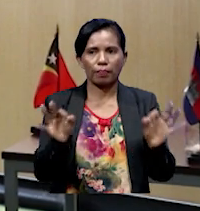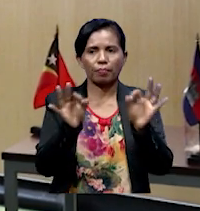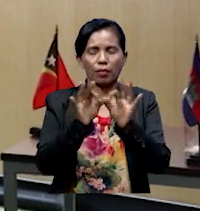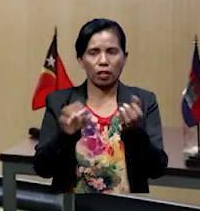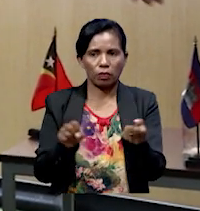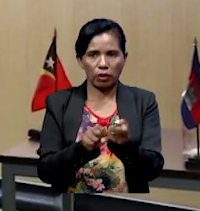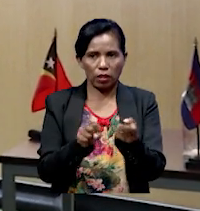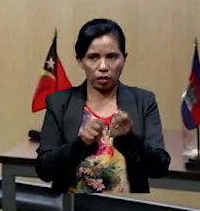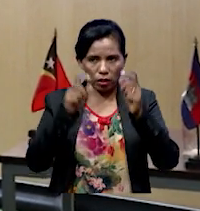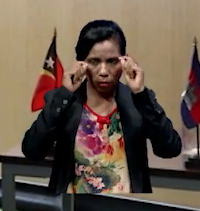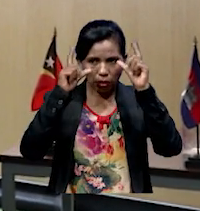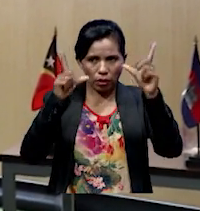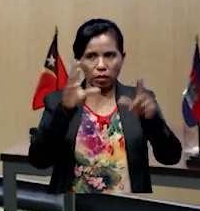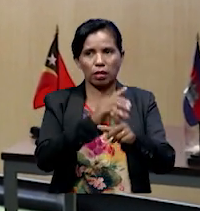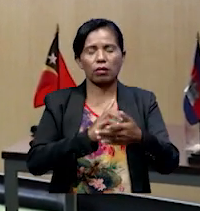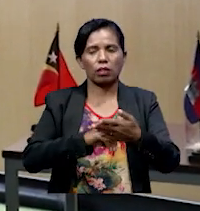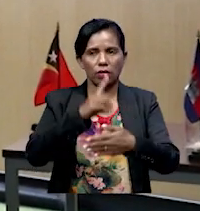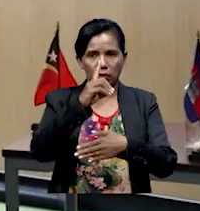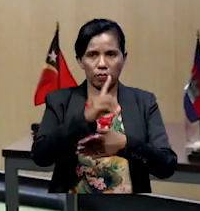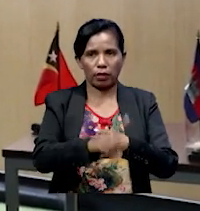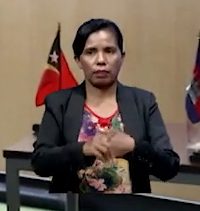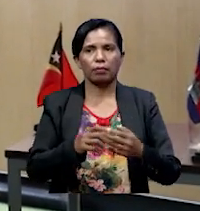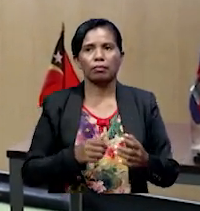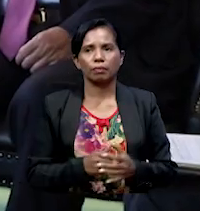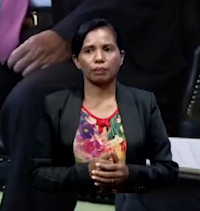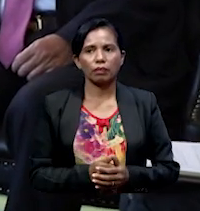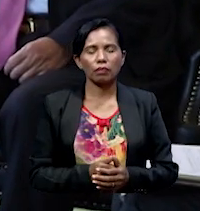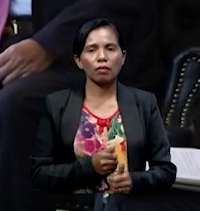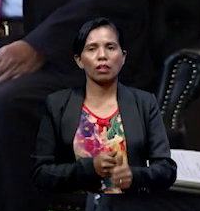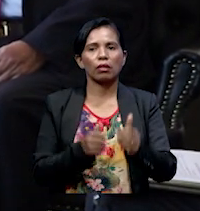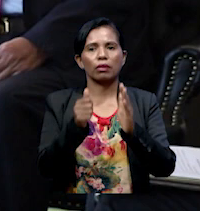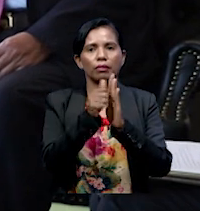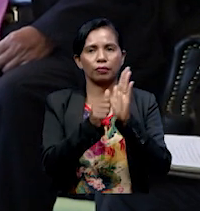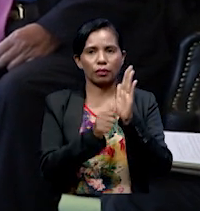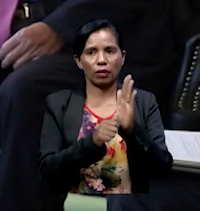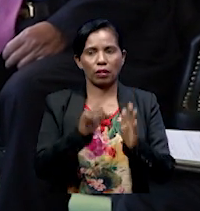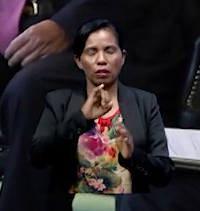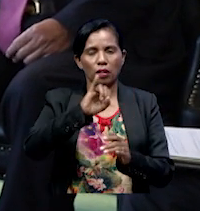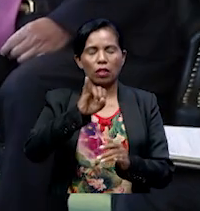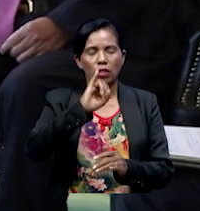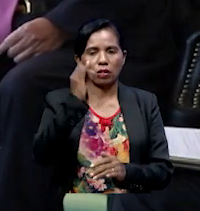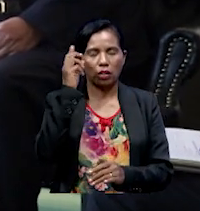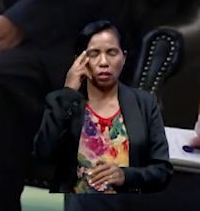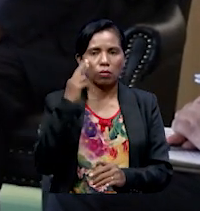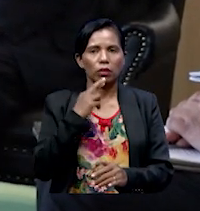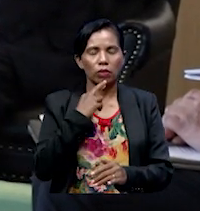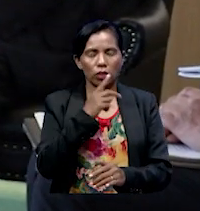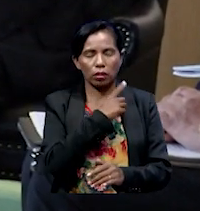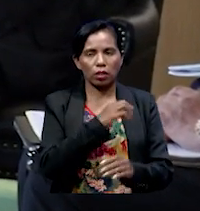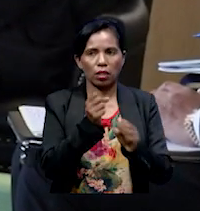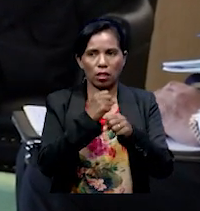apoio Timor-Leste nia desenvolvimento. Entretanto, tuir agenda, chefe de Estado José Ramos Horta, sai halau encontro